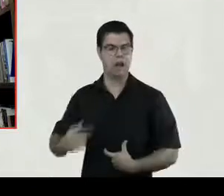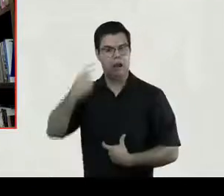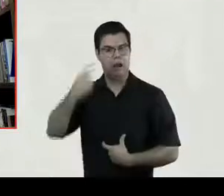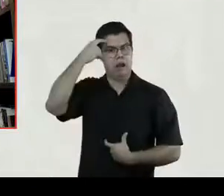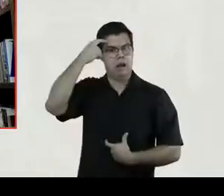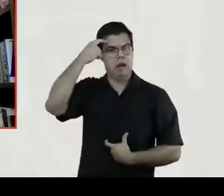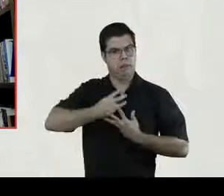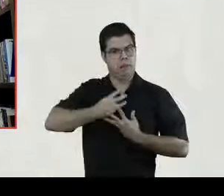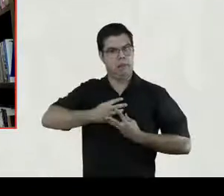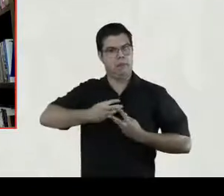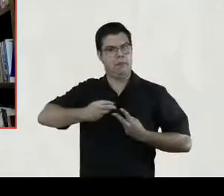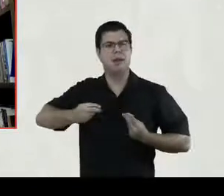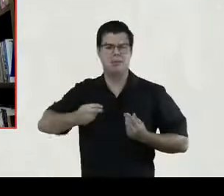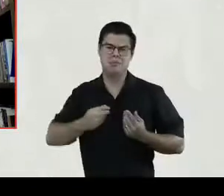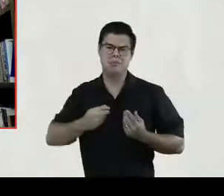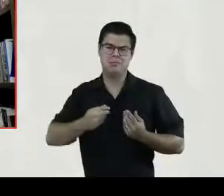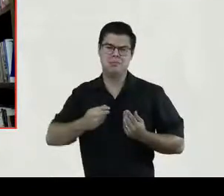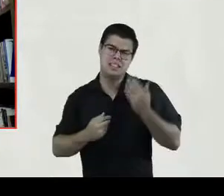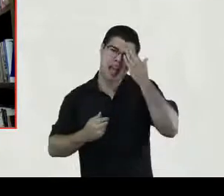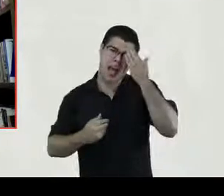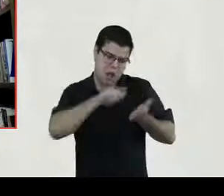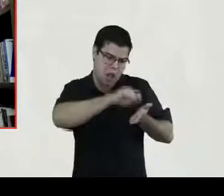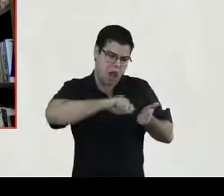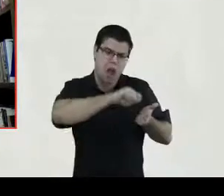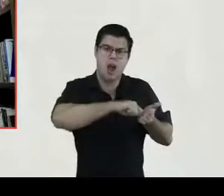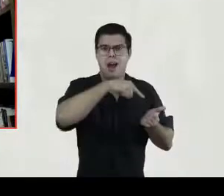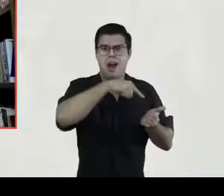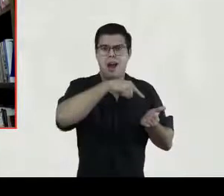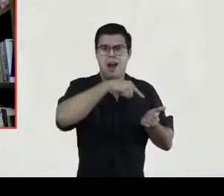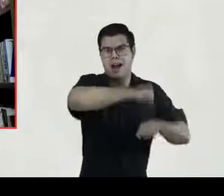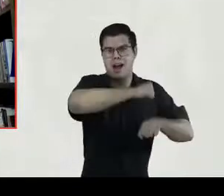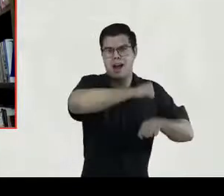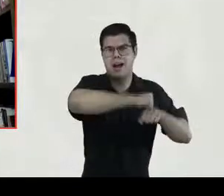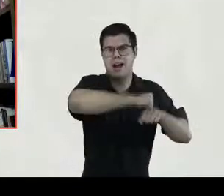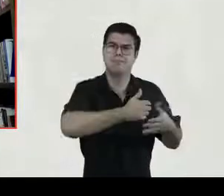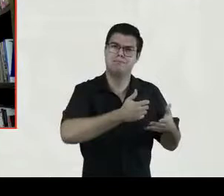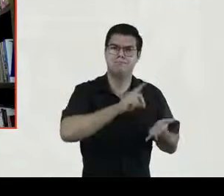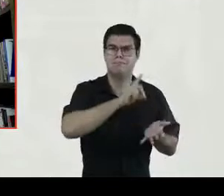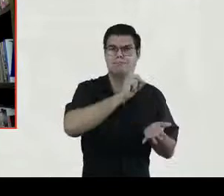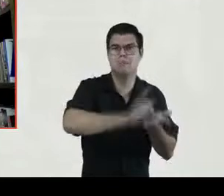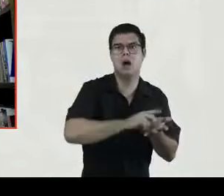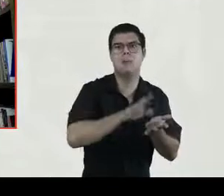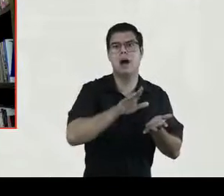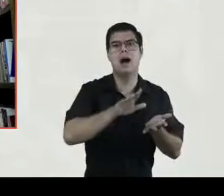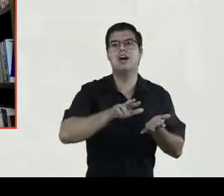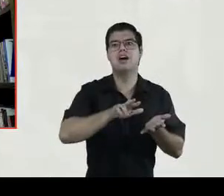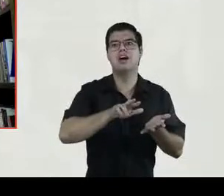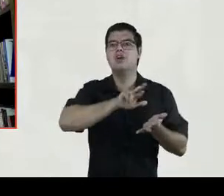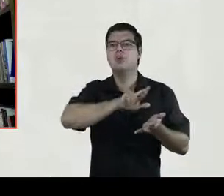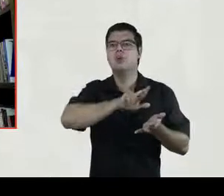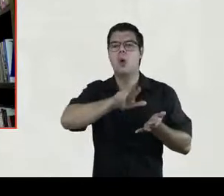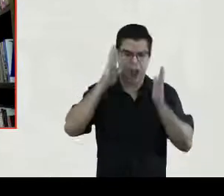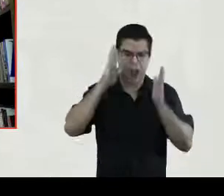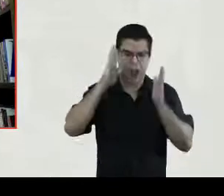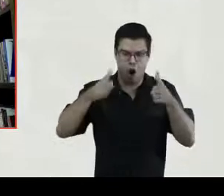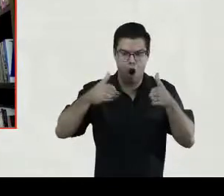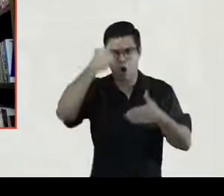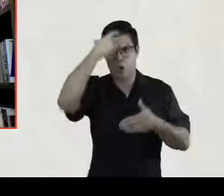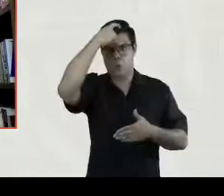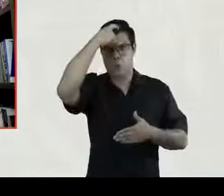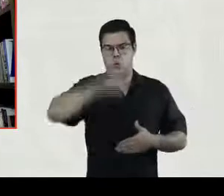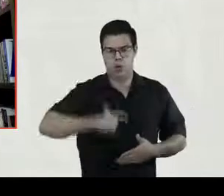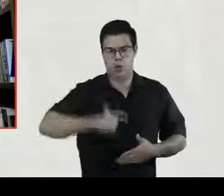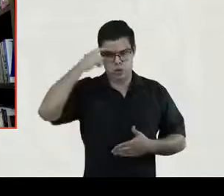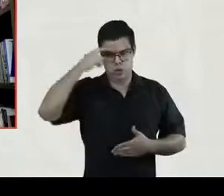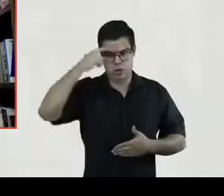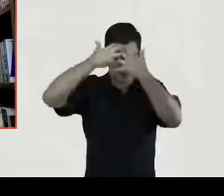modo, não é um encerramento material, ontológico, mas apenas uma espécie de descentramento do humano no